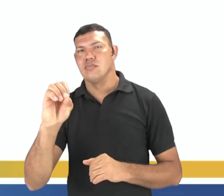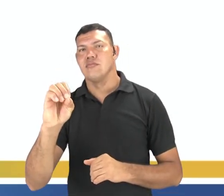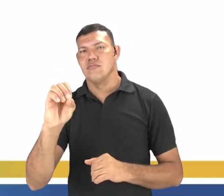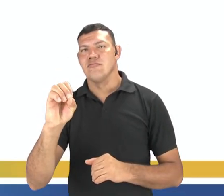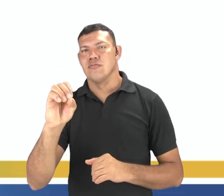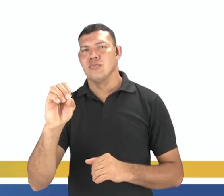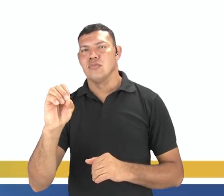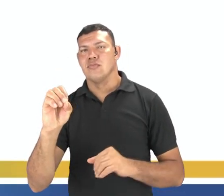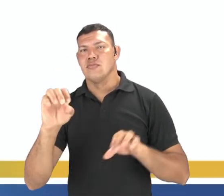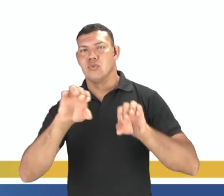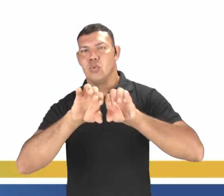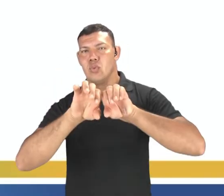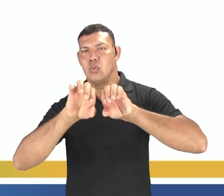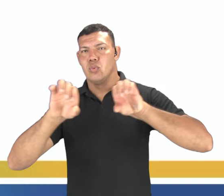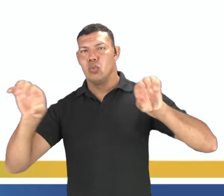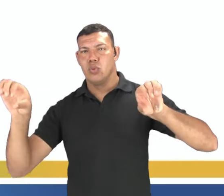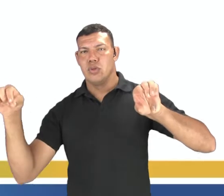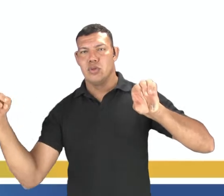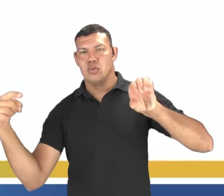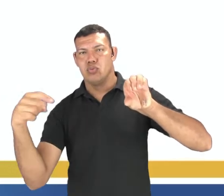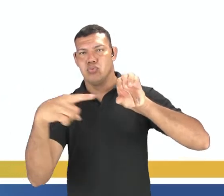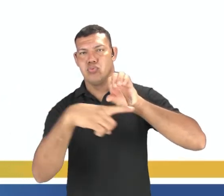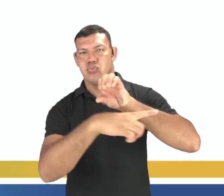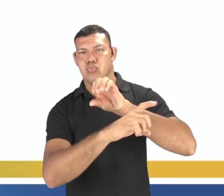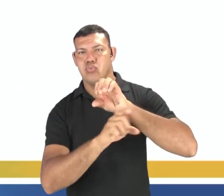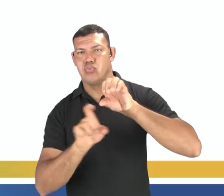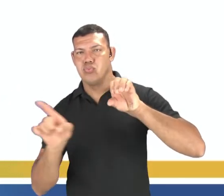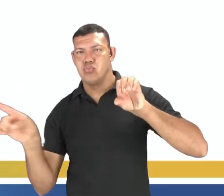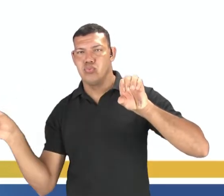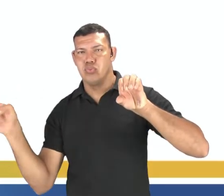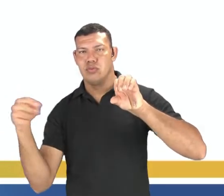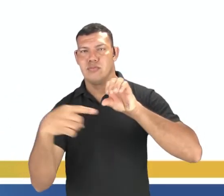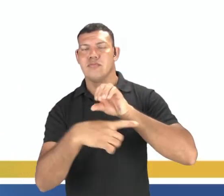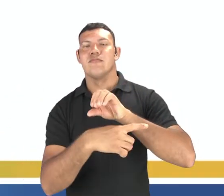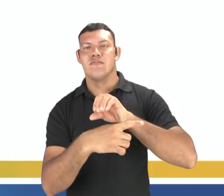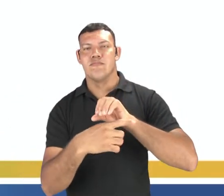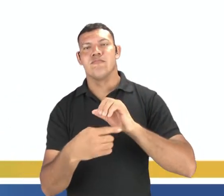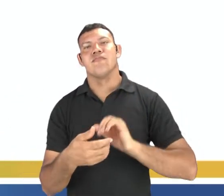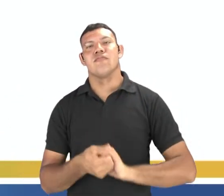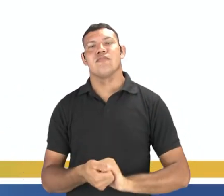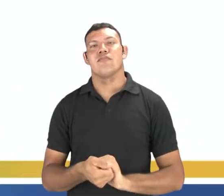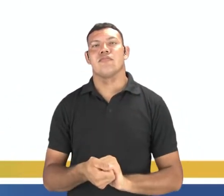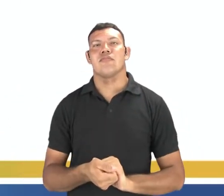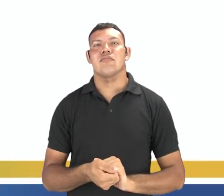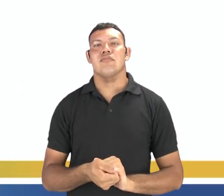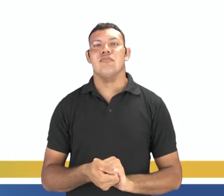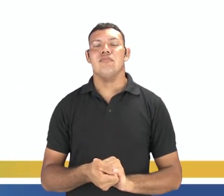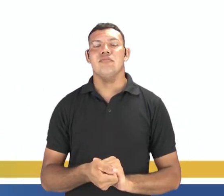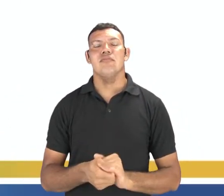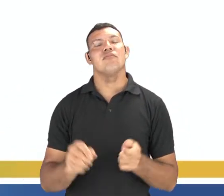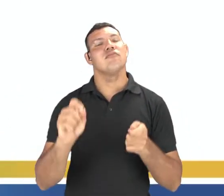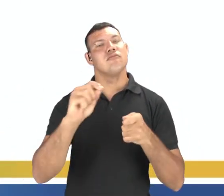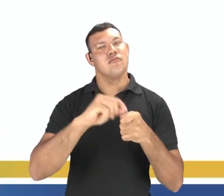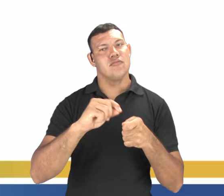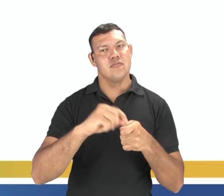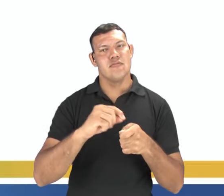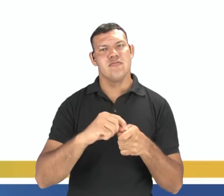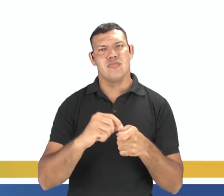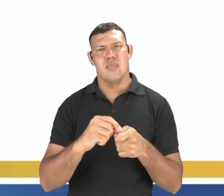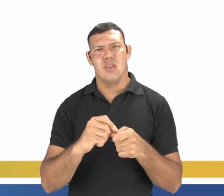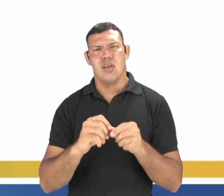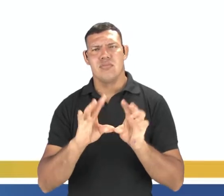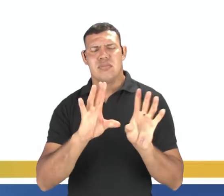transportado esse espermatozoide. Temos também as vesículas seminais, que é onde vão produzir um